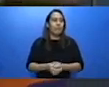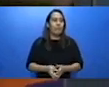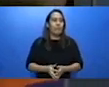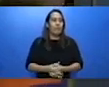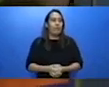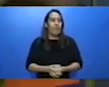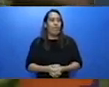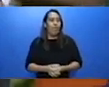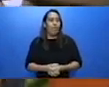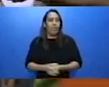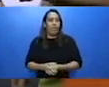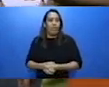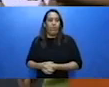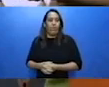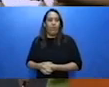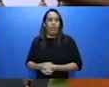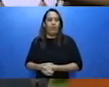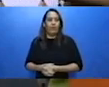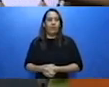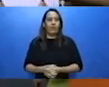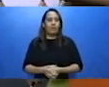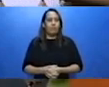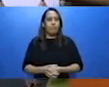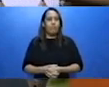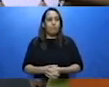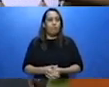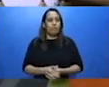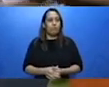a experiência.